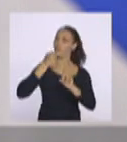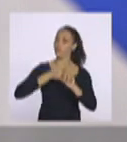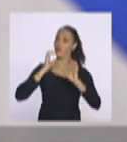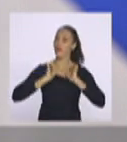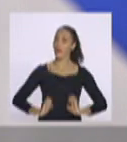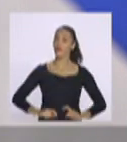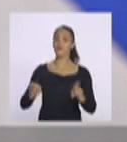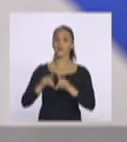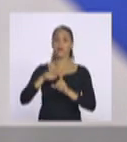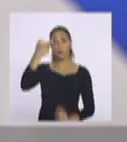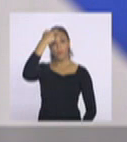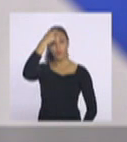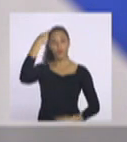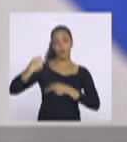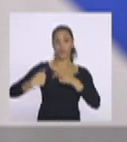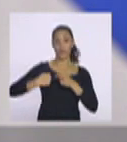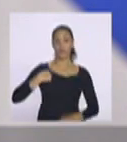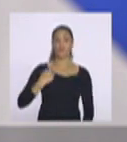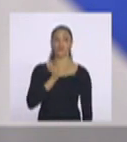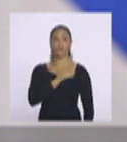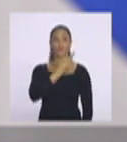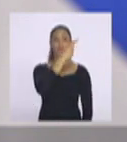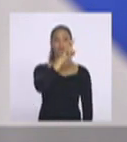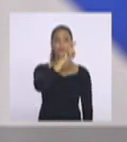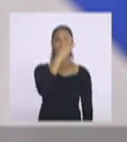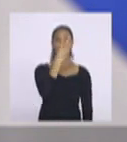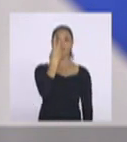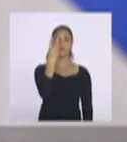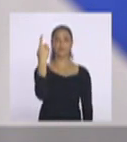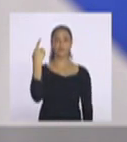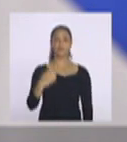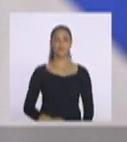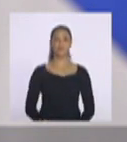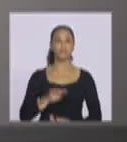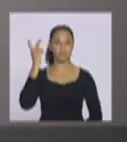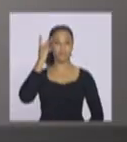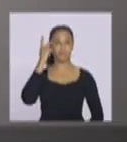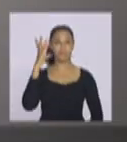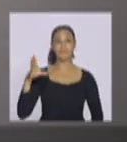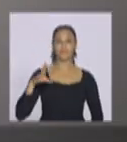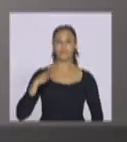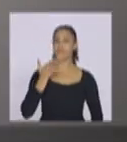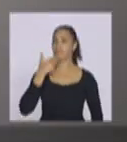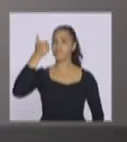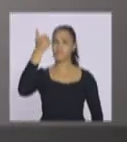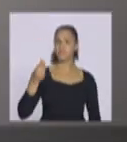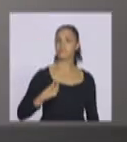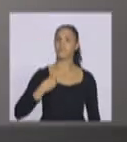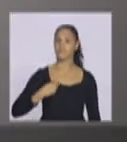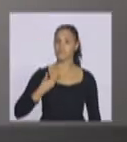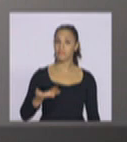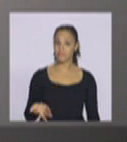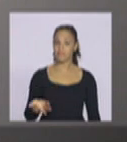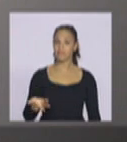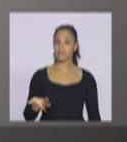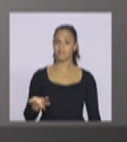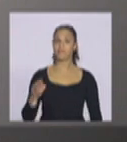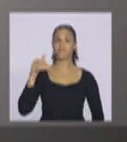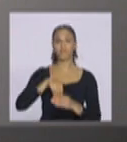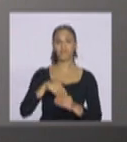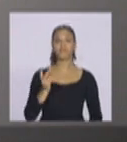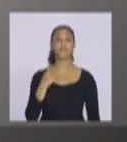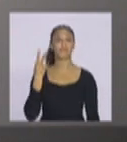isso, vou lutar pela ética e pela moralidade na política. Adilson da Copa, 15321. Nessa eleição, vote em quem tem coragem para